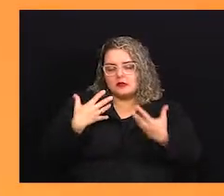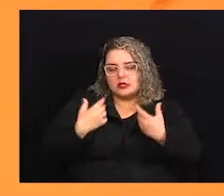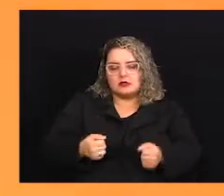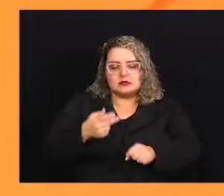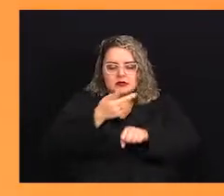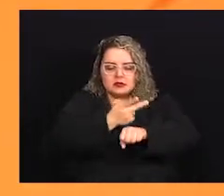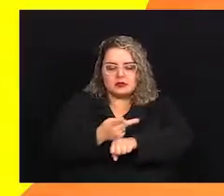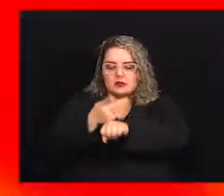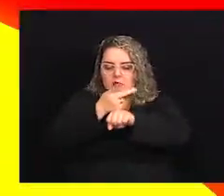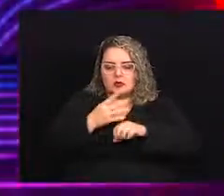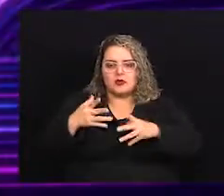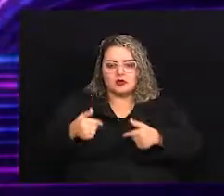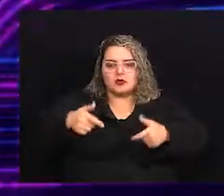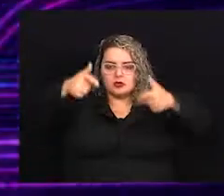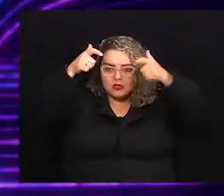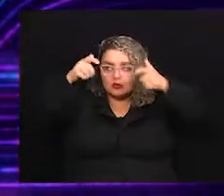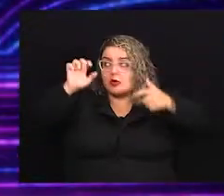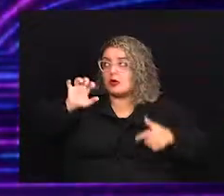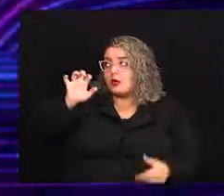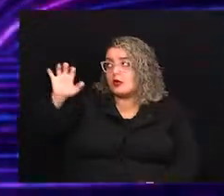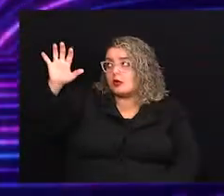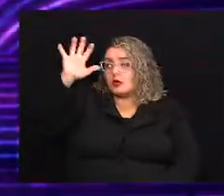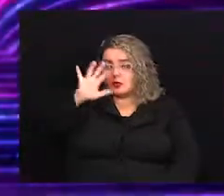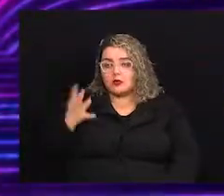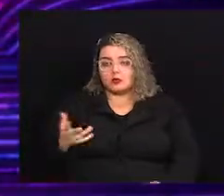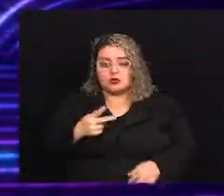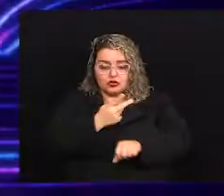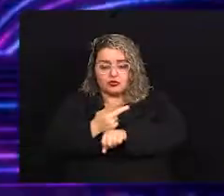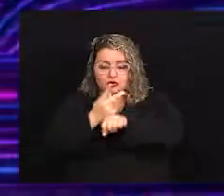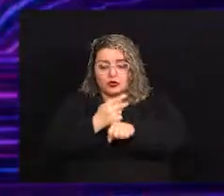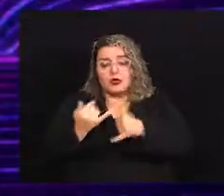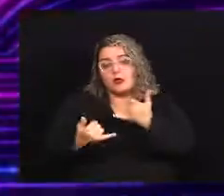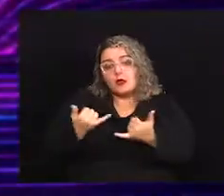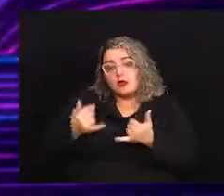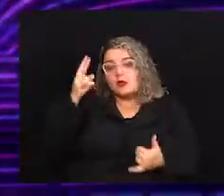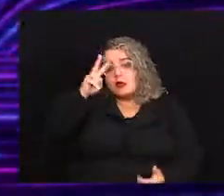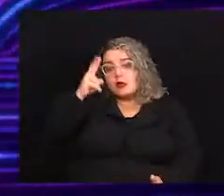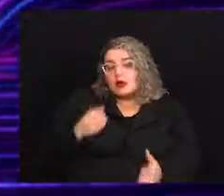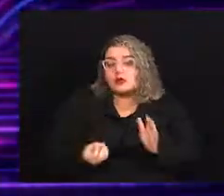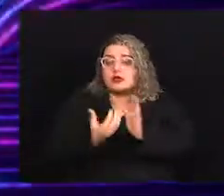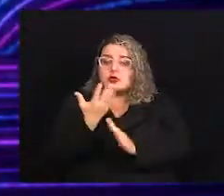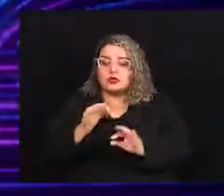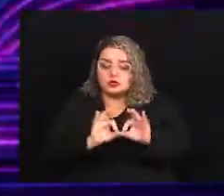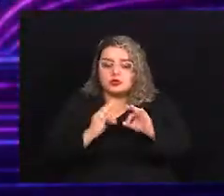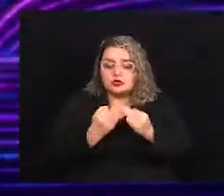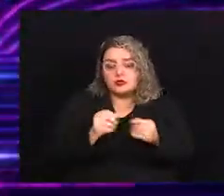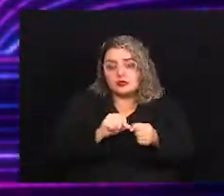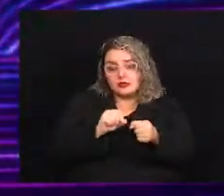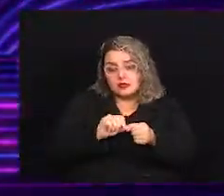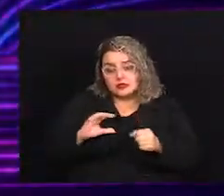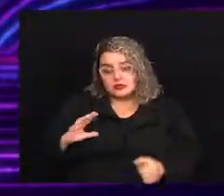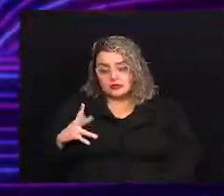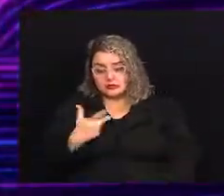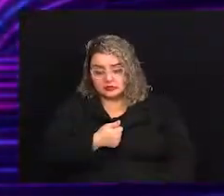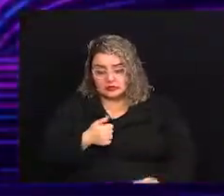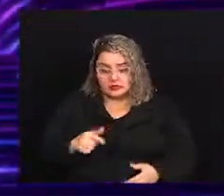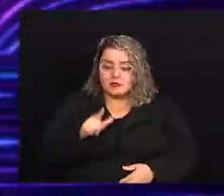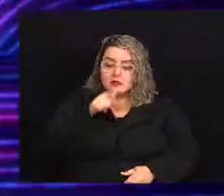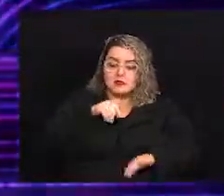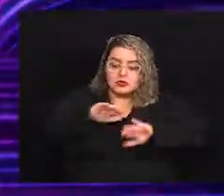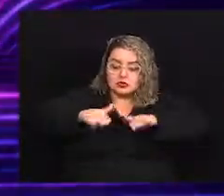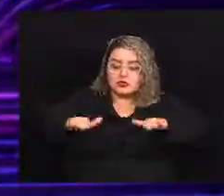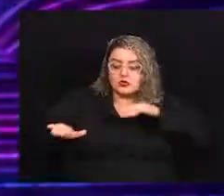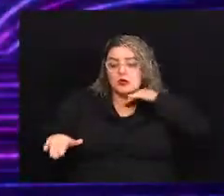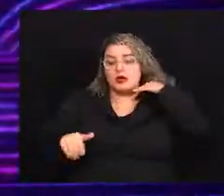recebida por todas as coroas da Europa. E brincando um pouco com essa história, eu crio a história de uma família que faz salvamentos marítimos. Então quando essa